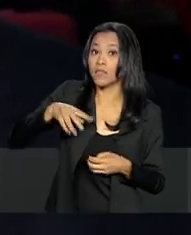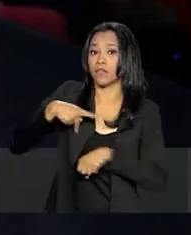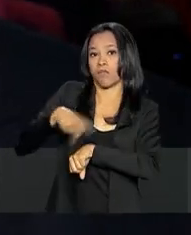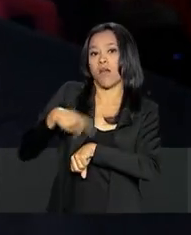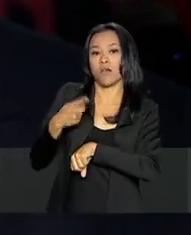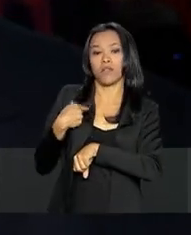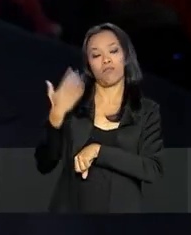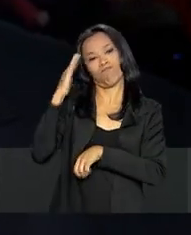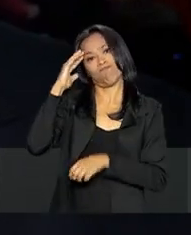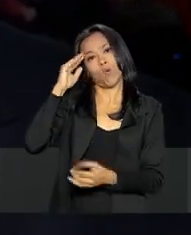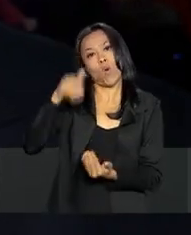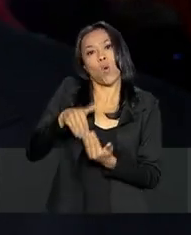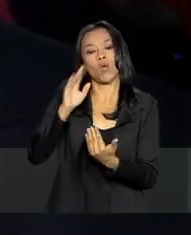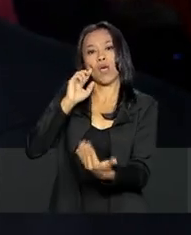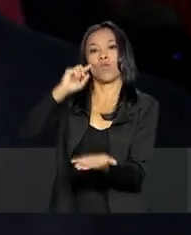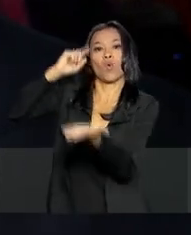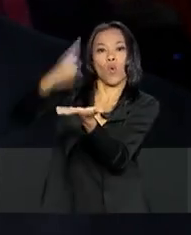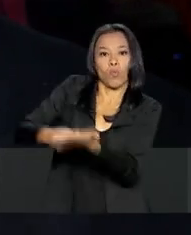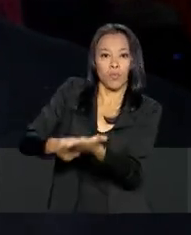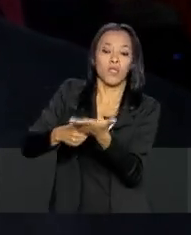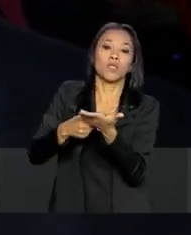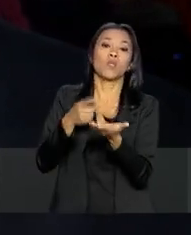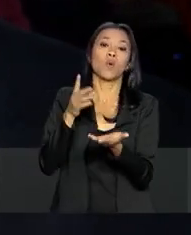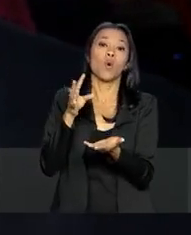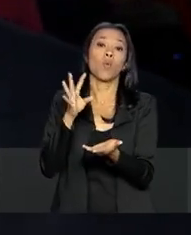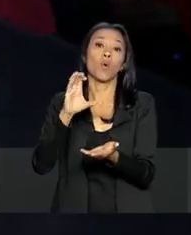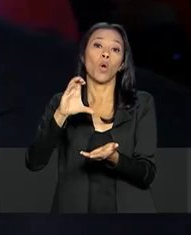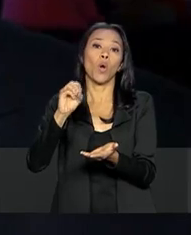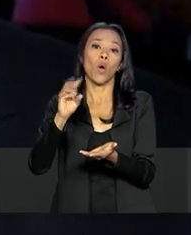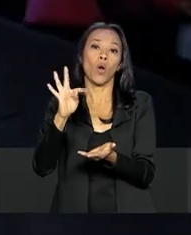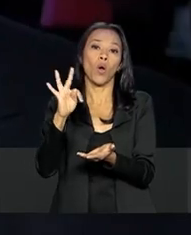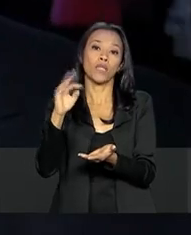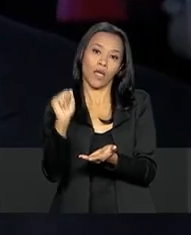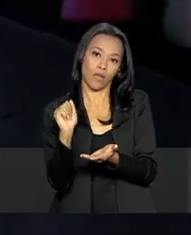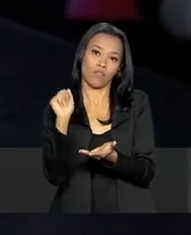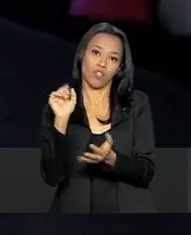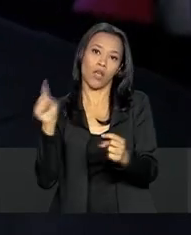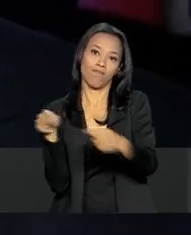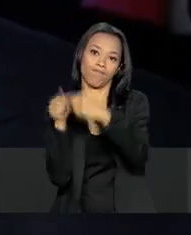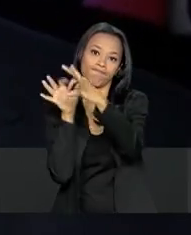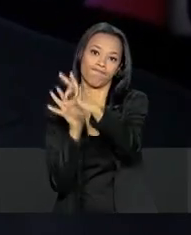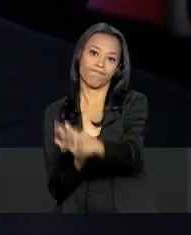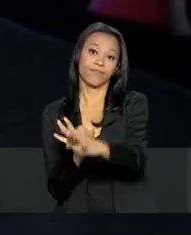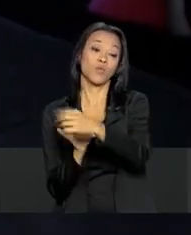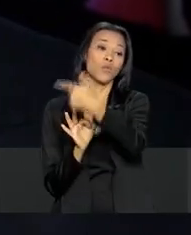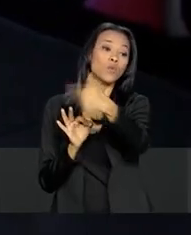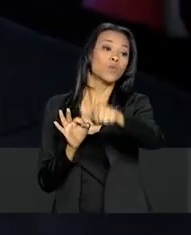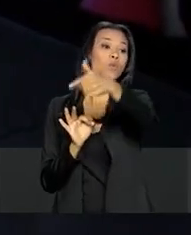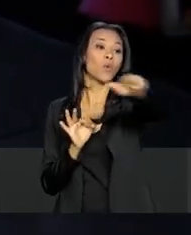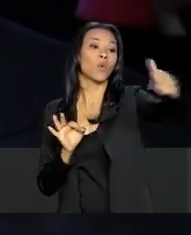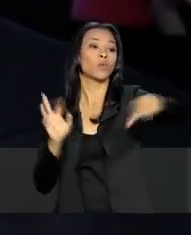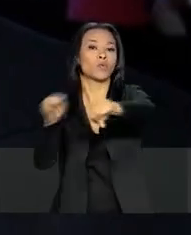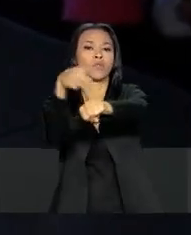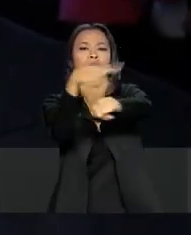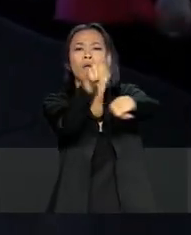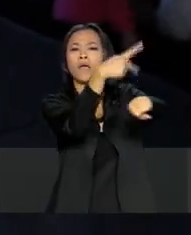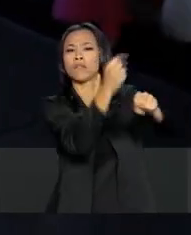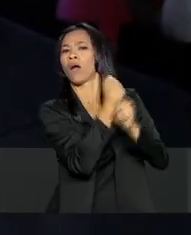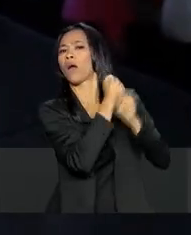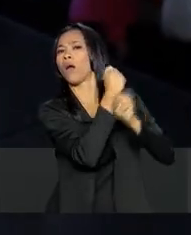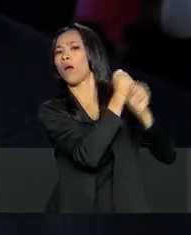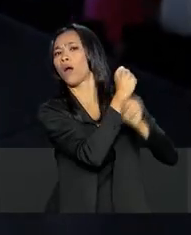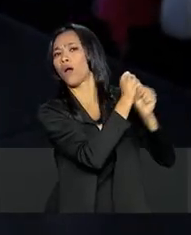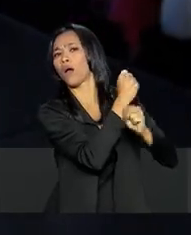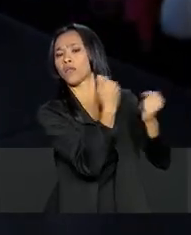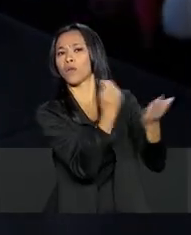um acordo com os Estados Unidos com cotas definidas. Todos os demais países, inclusive tradicionais parceiros estratégicos dos Estados Unidos,